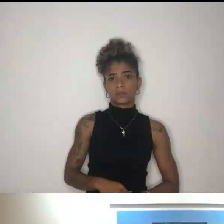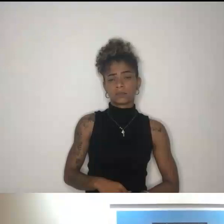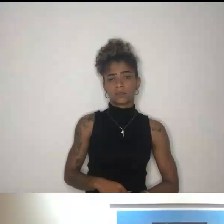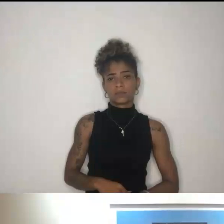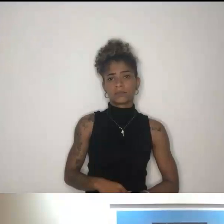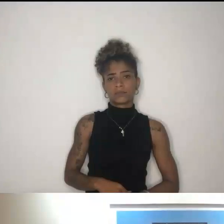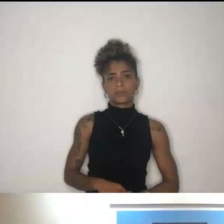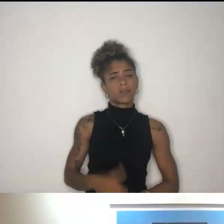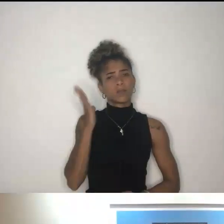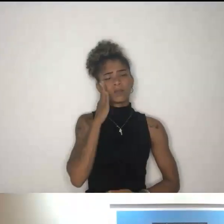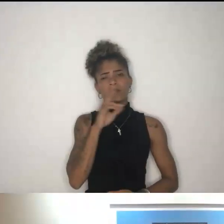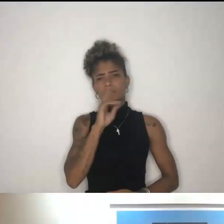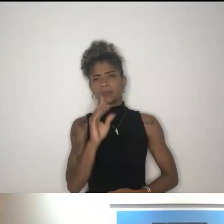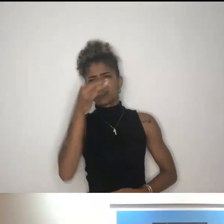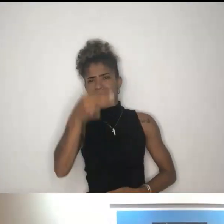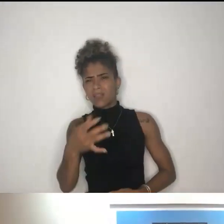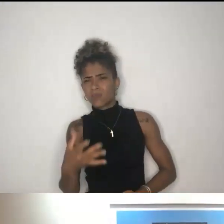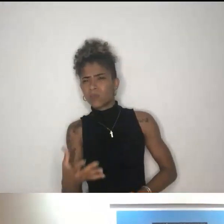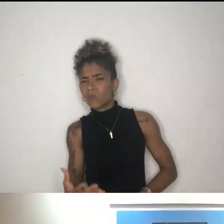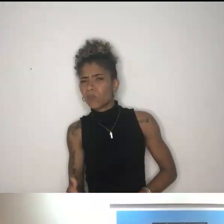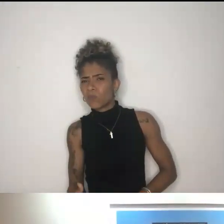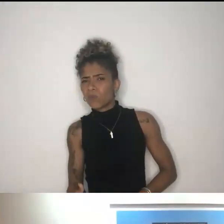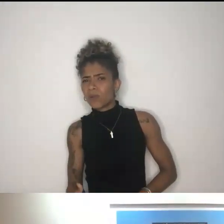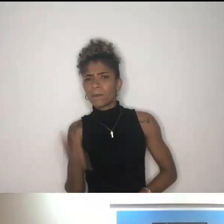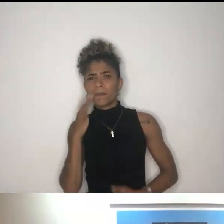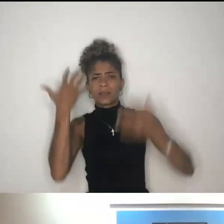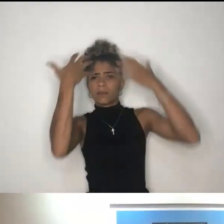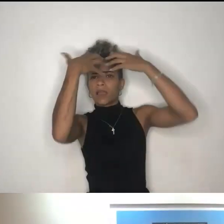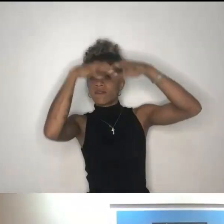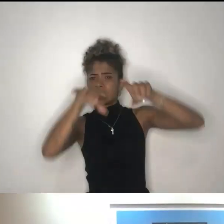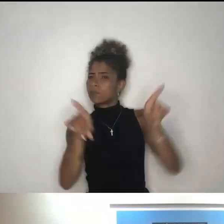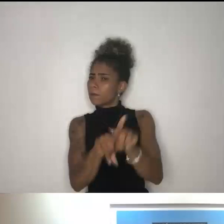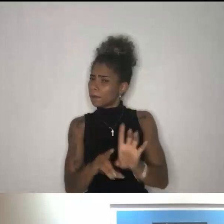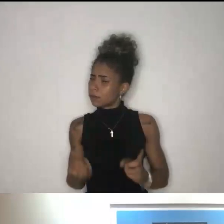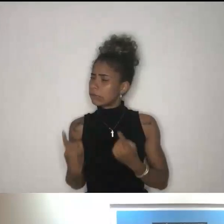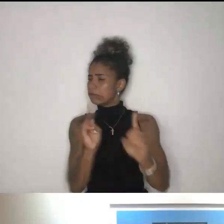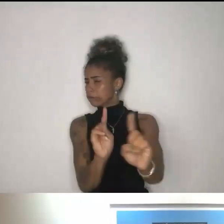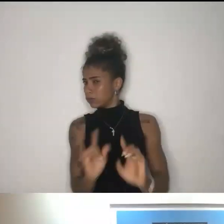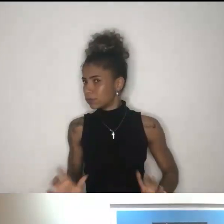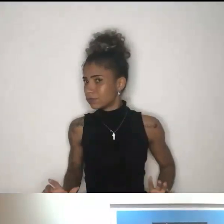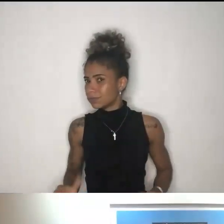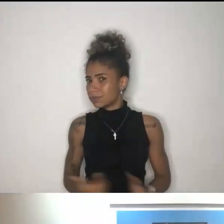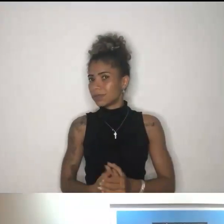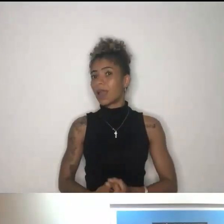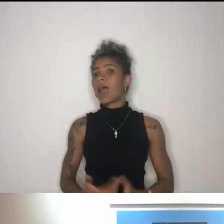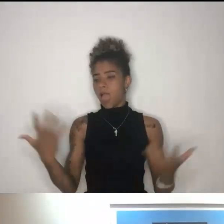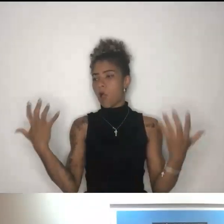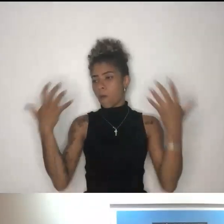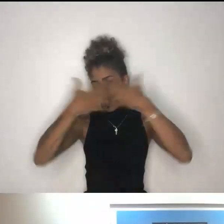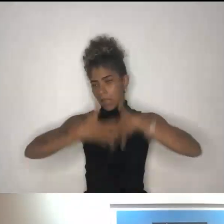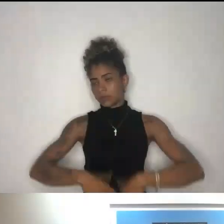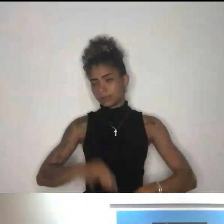não sei se respondi mas uma reflexão também é complexo mesmo